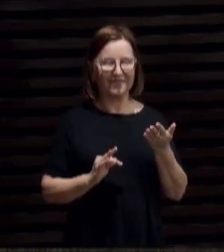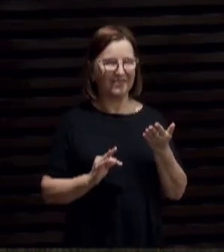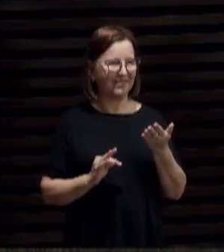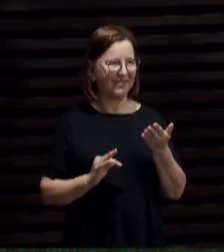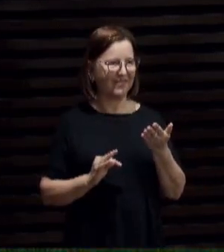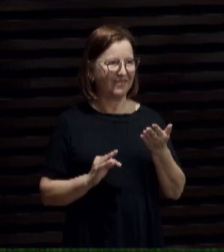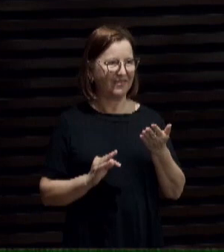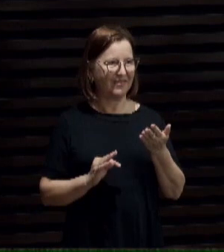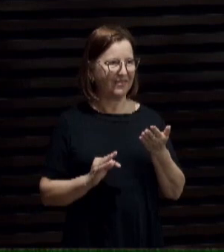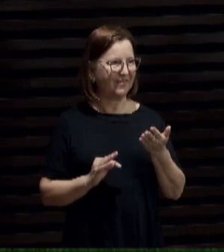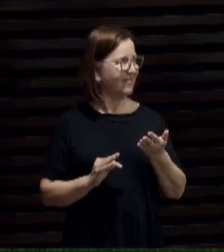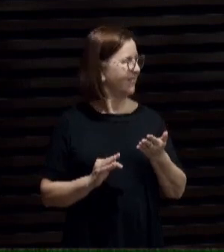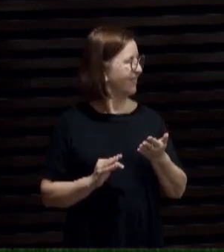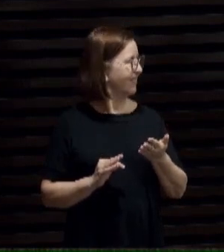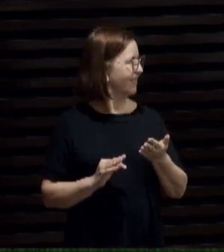que foi pescado.